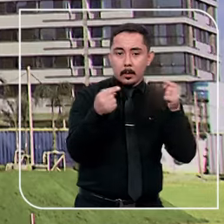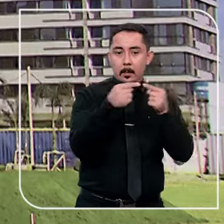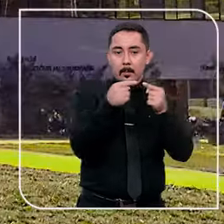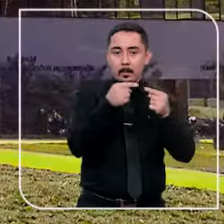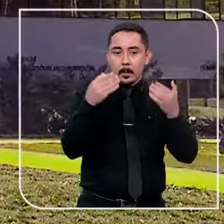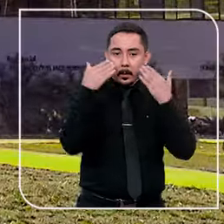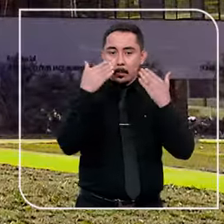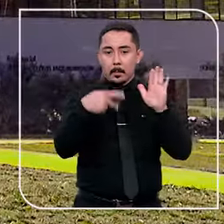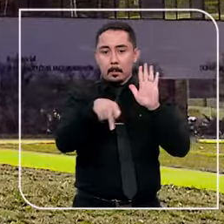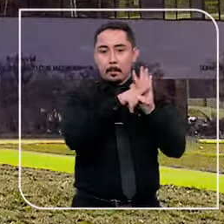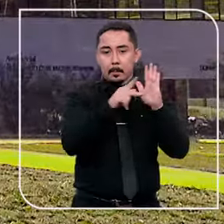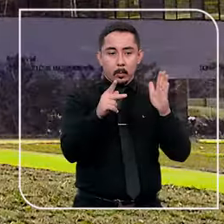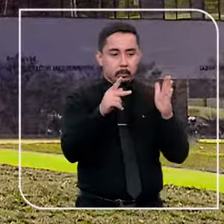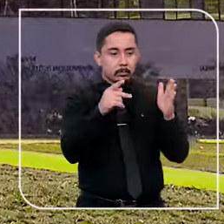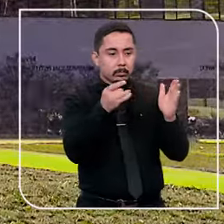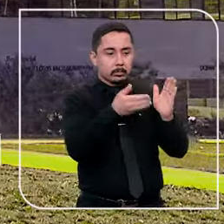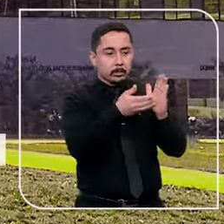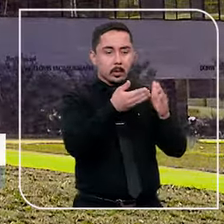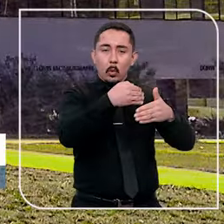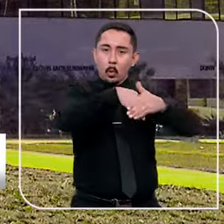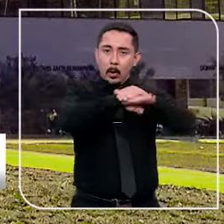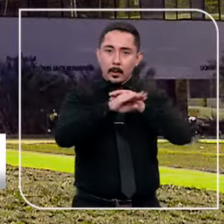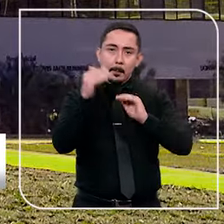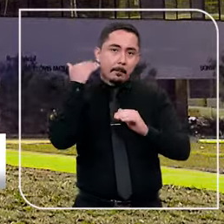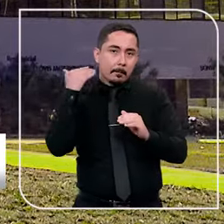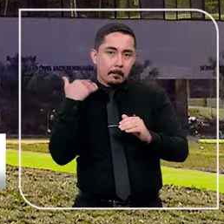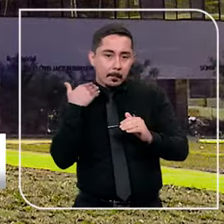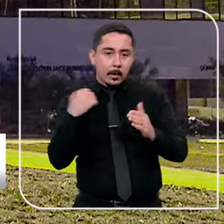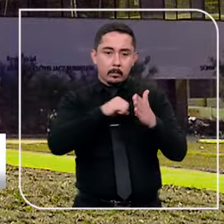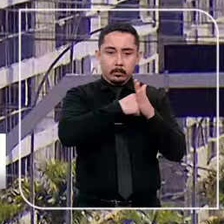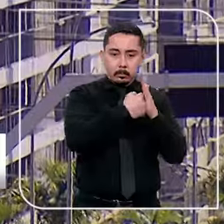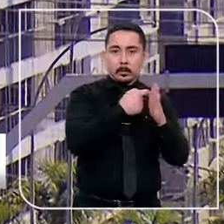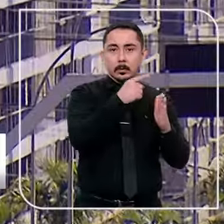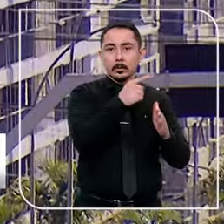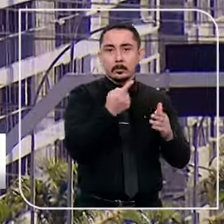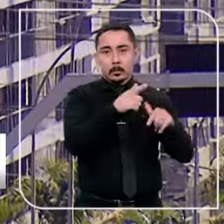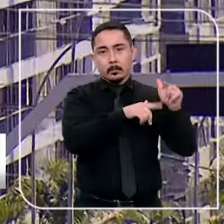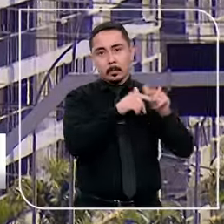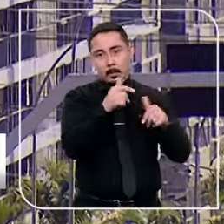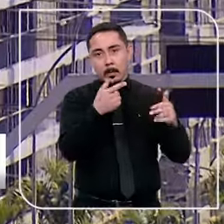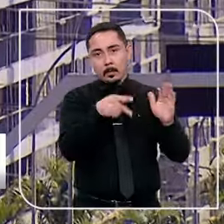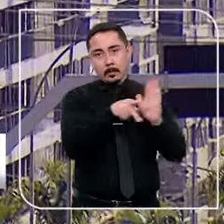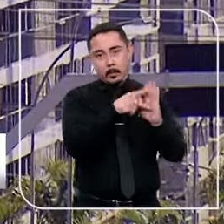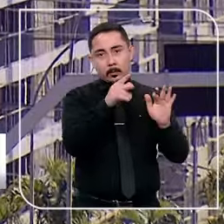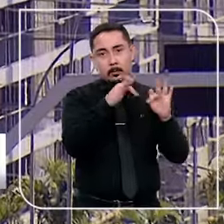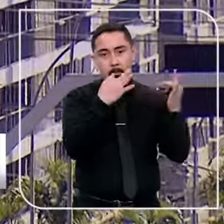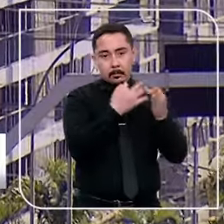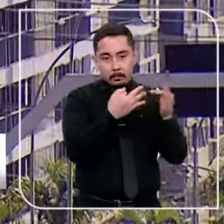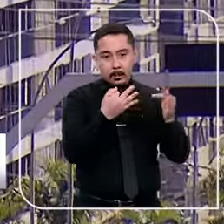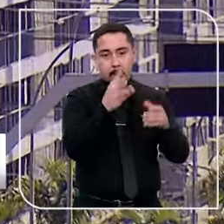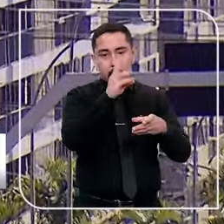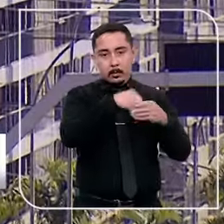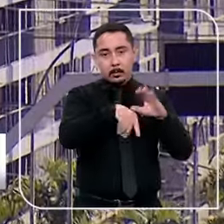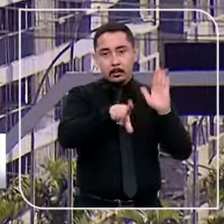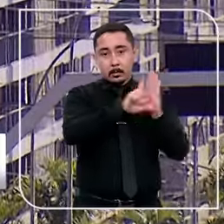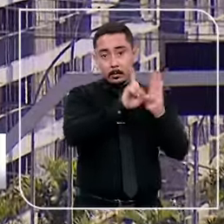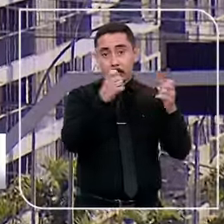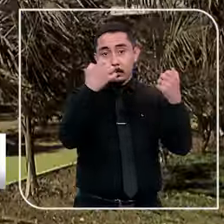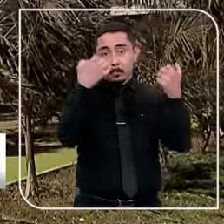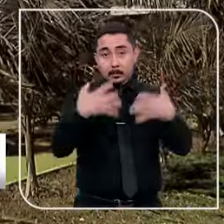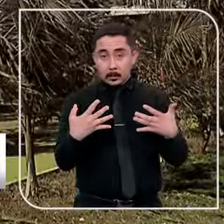que estabelecem hipótese de impenhorabilidade não são absolutas e a exceção do bem de família prevista na